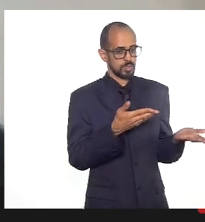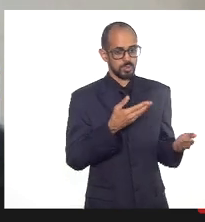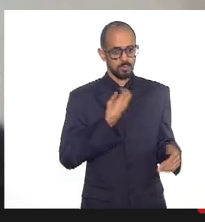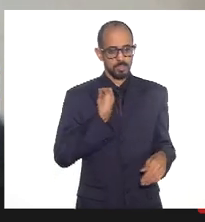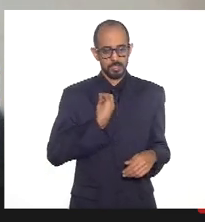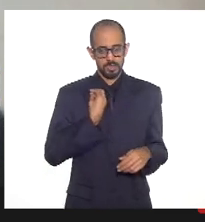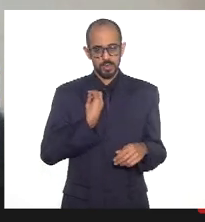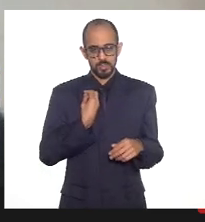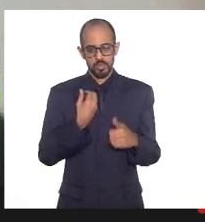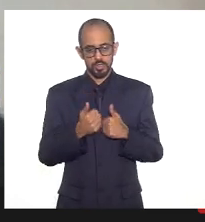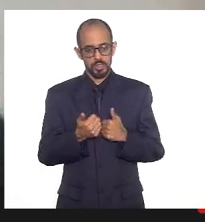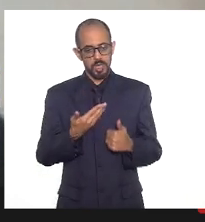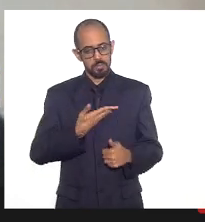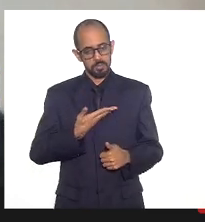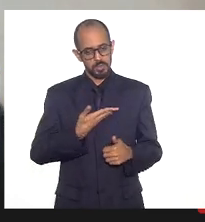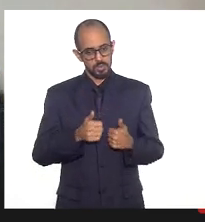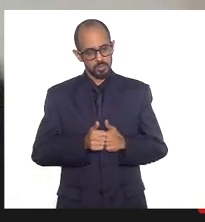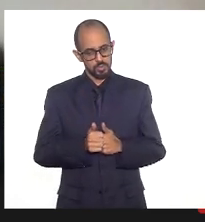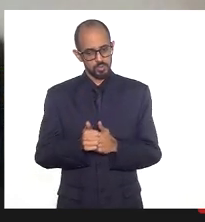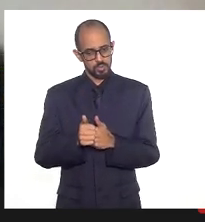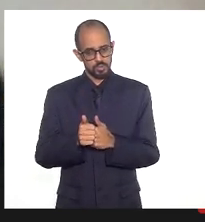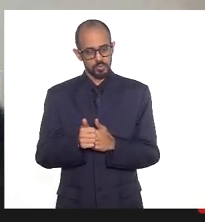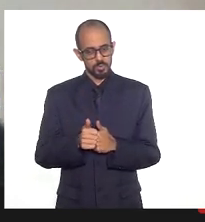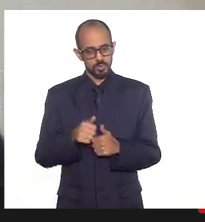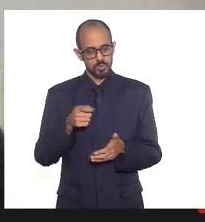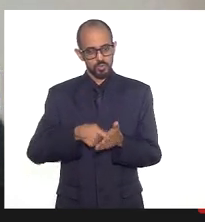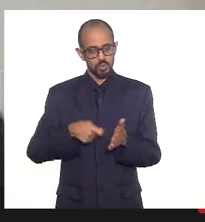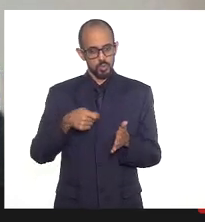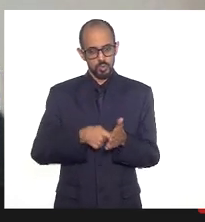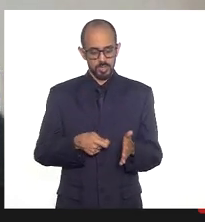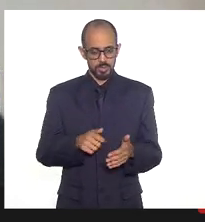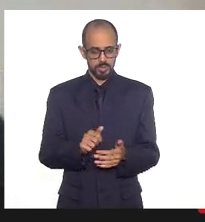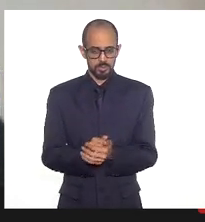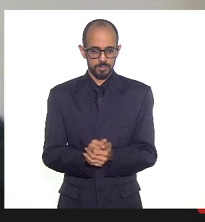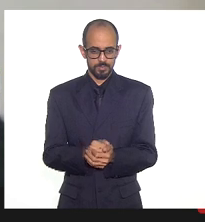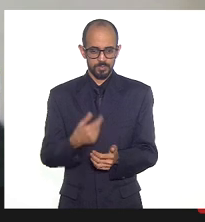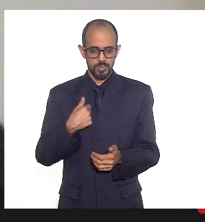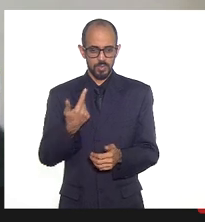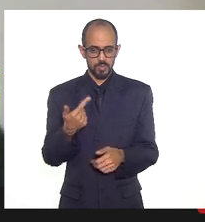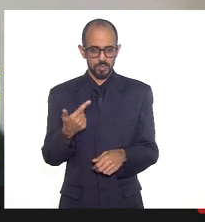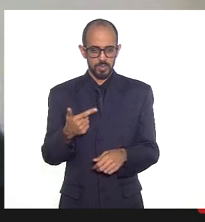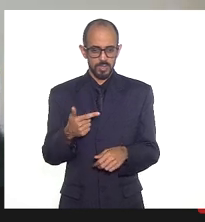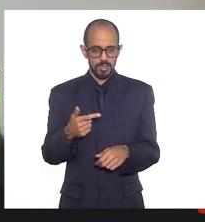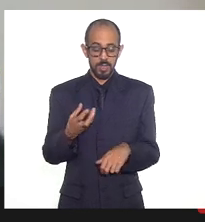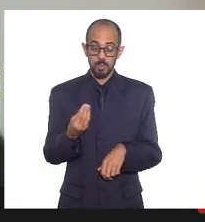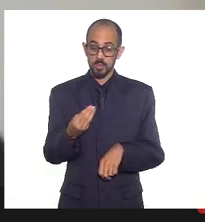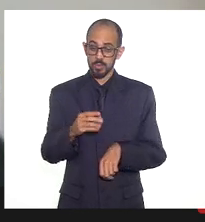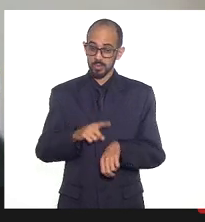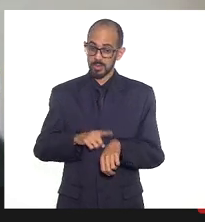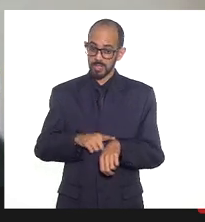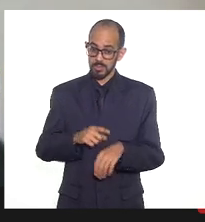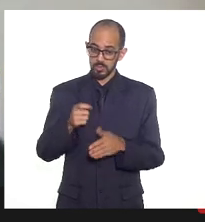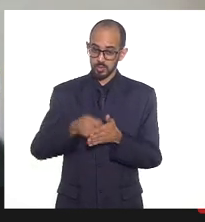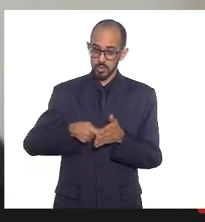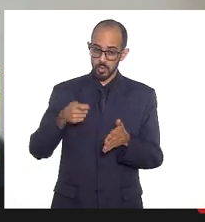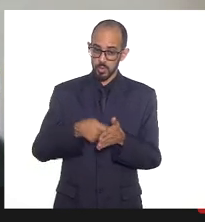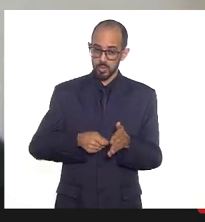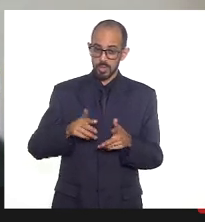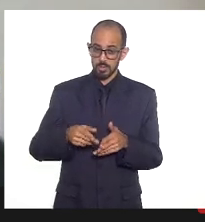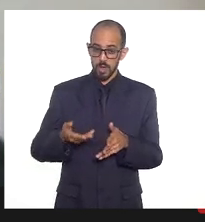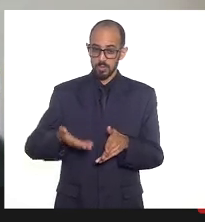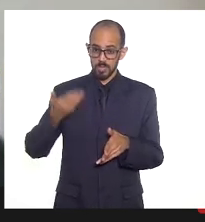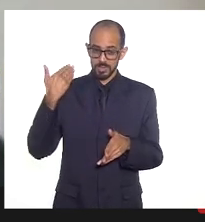da comunicação, né, da democratização da comunicação. Eu não tenho tanto tempo de luta como os que me antecederam